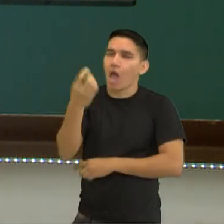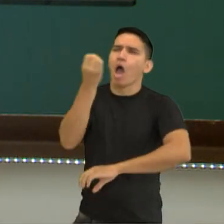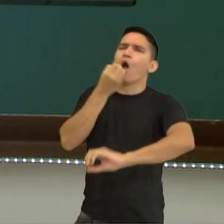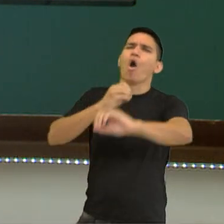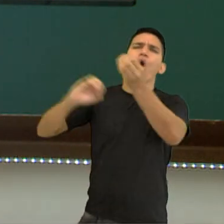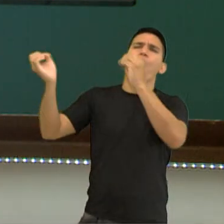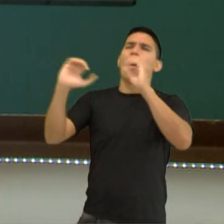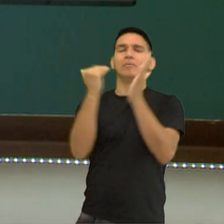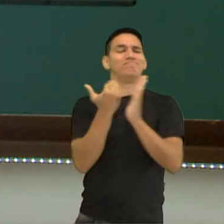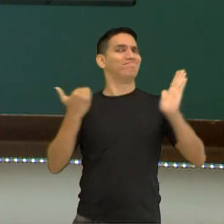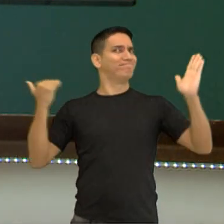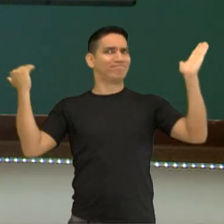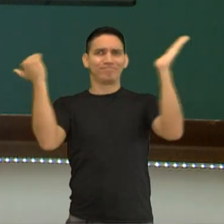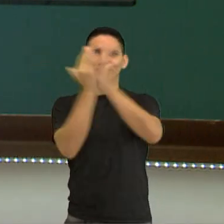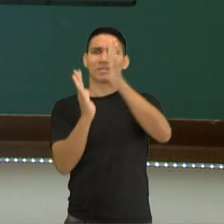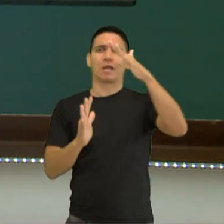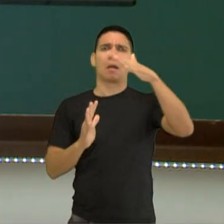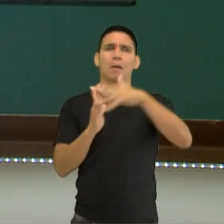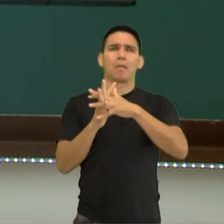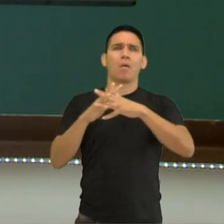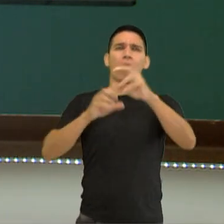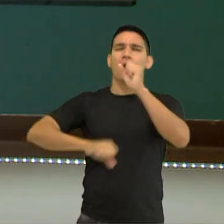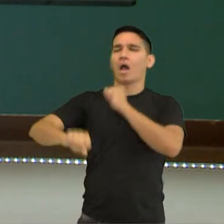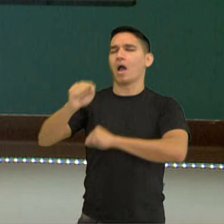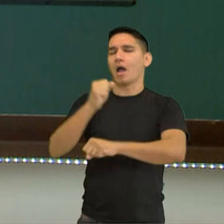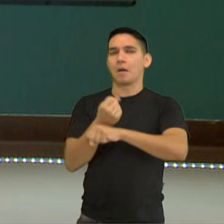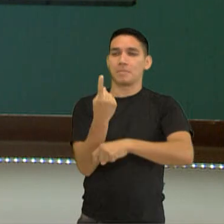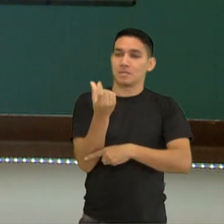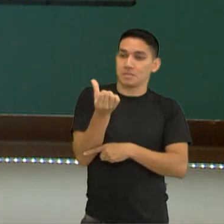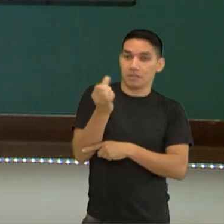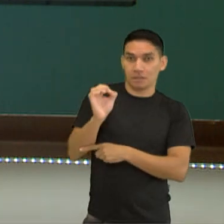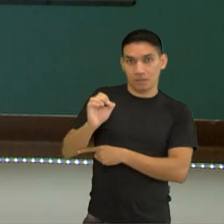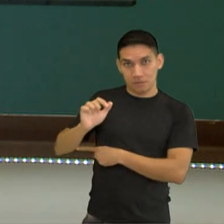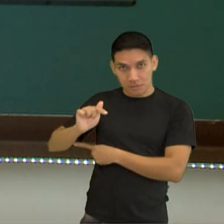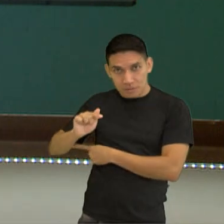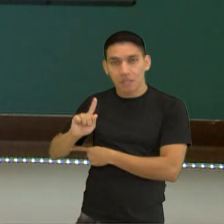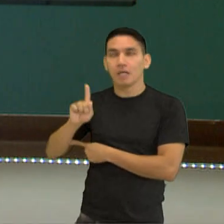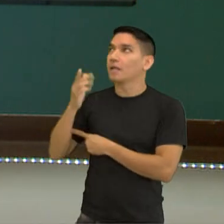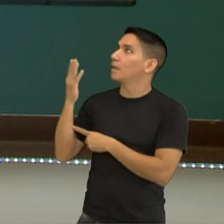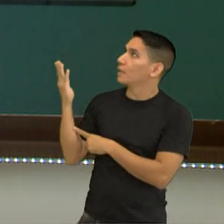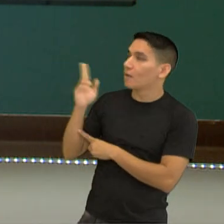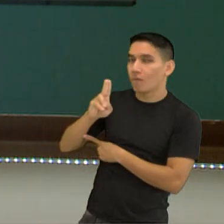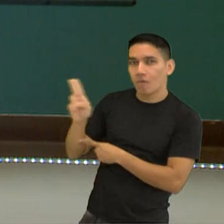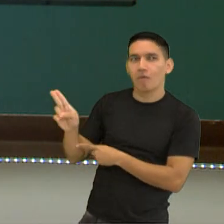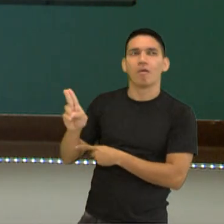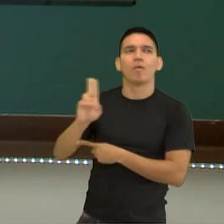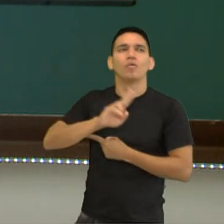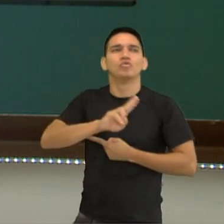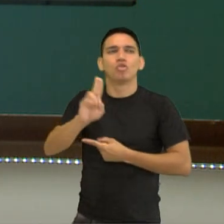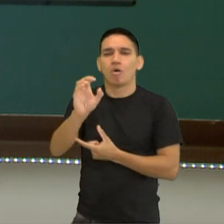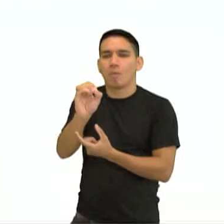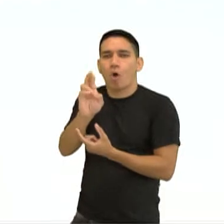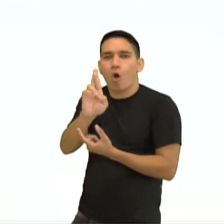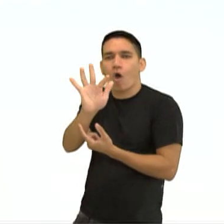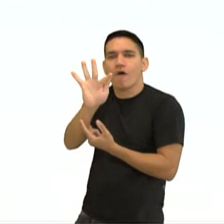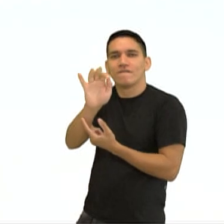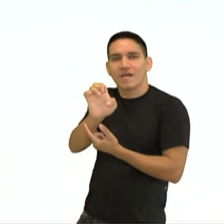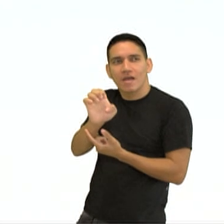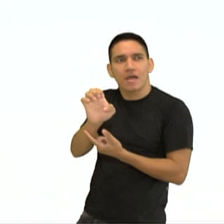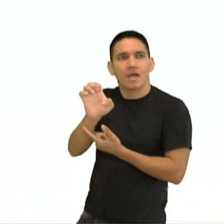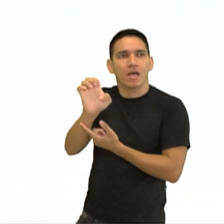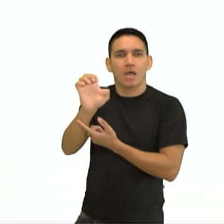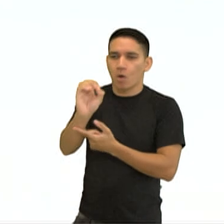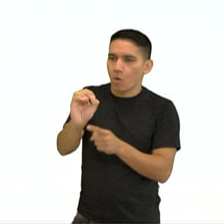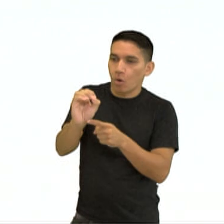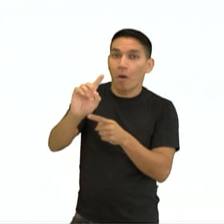ali, composta por em 1607 pelo Monteverdi, a ópera Orfeu. A primeira grande ópera como